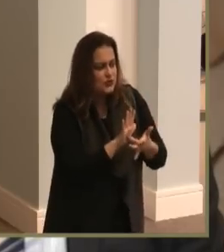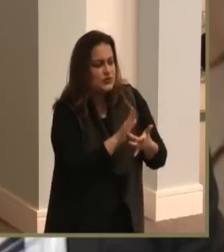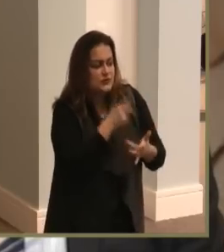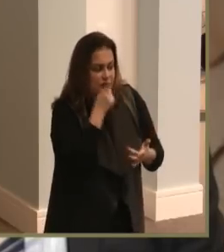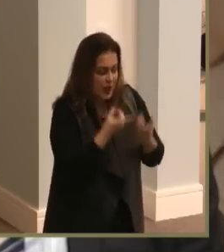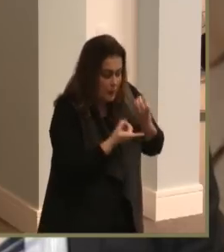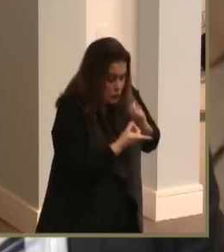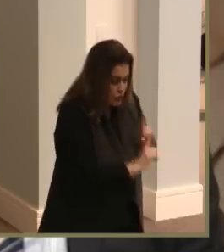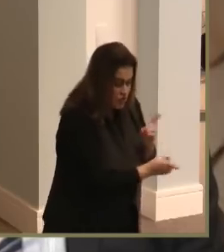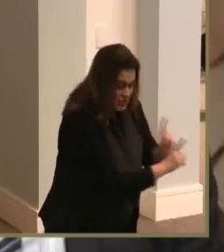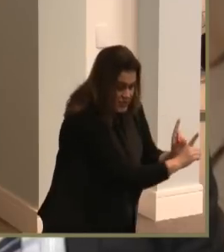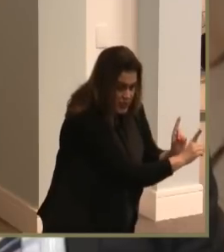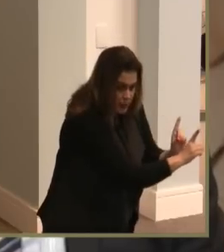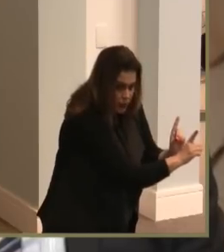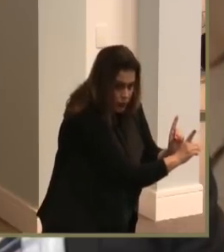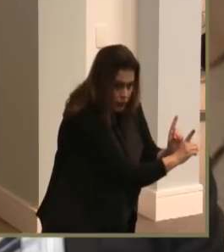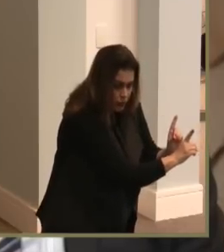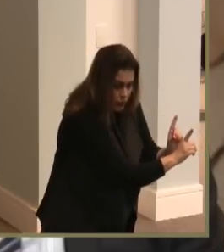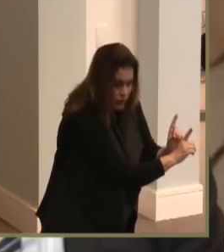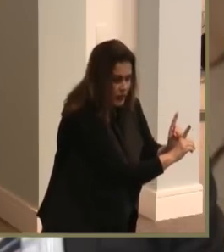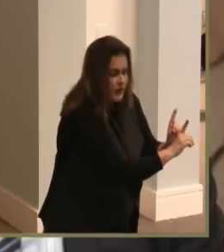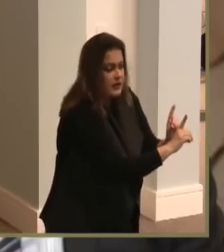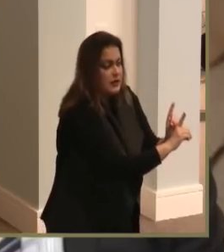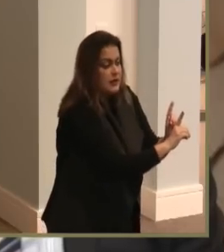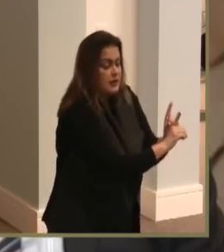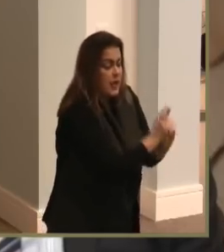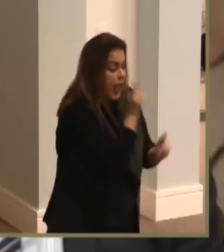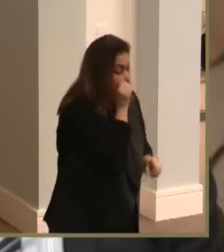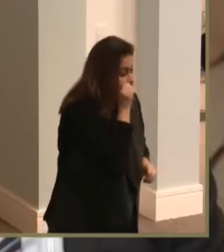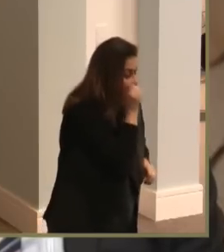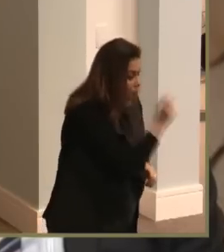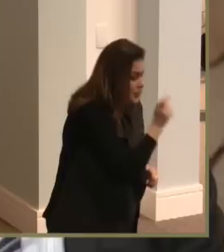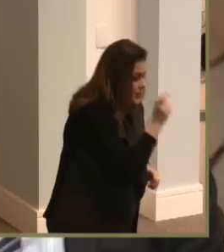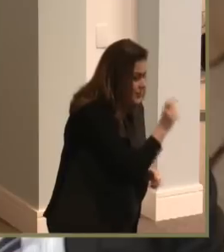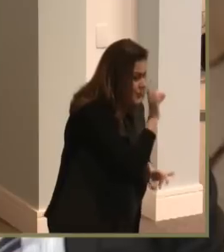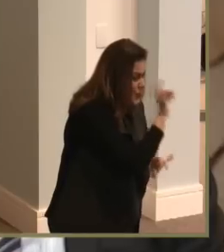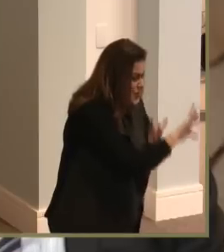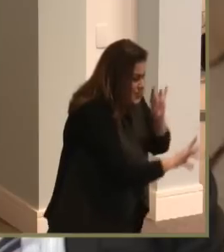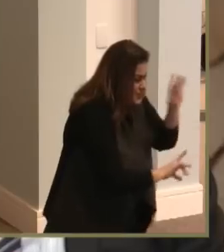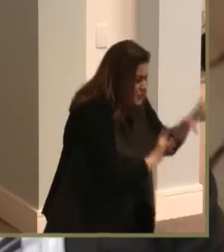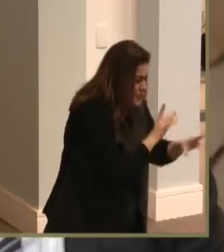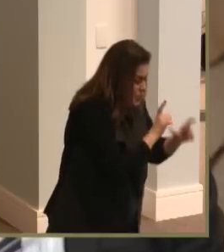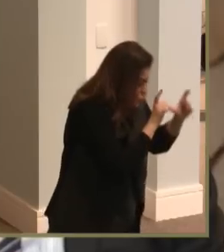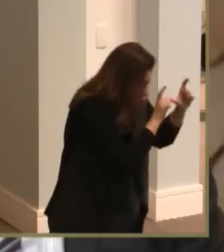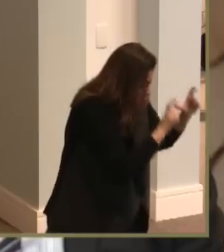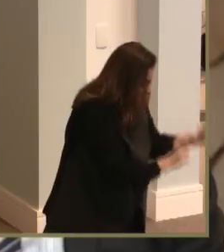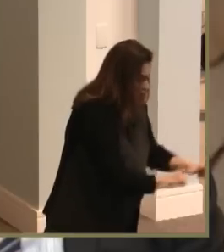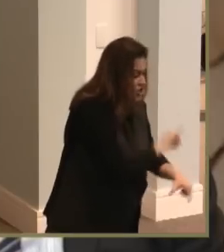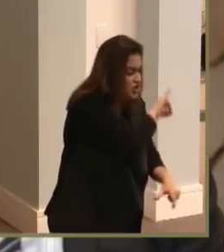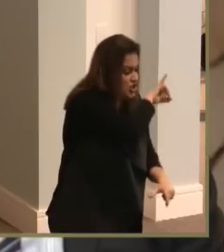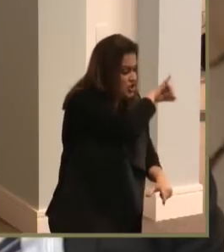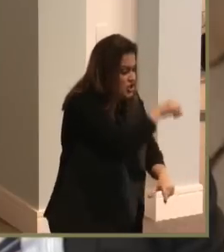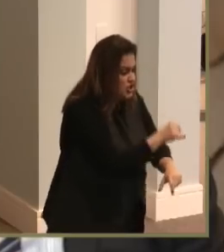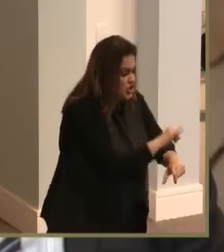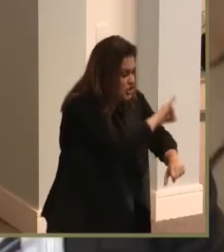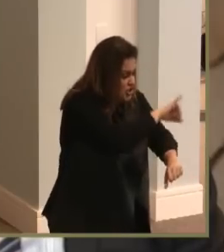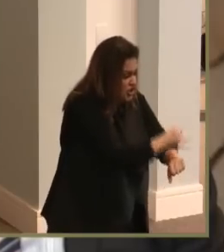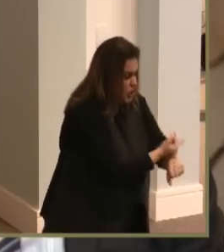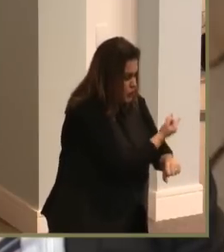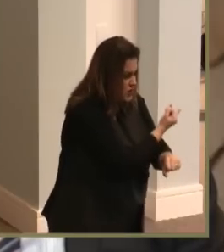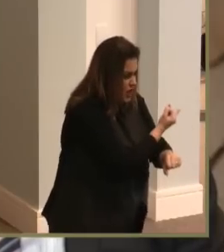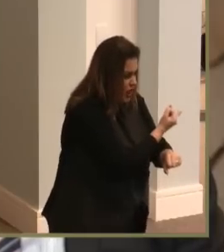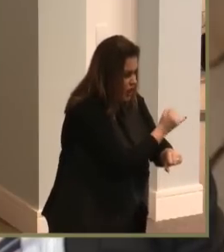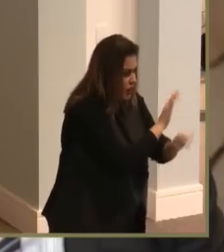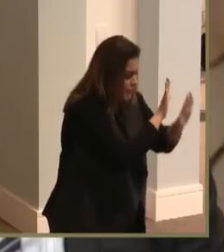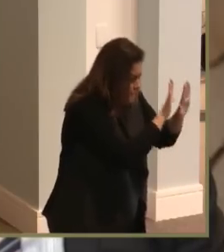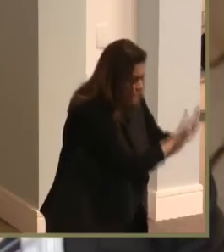aos seus discípulos que pudessem atentar, especialmente para aquele lugar, o lugar que eles estavam. Se você